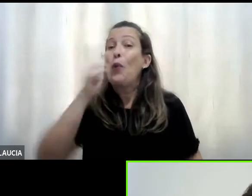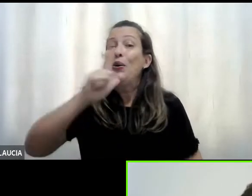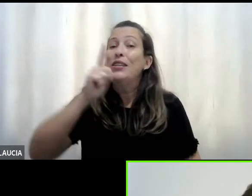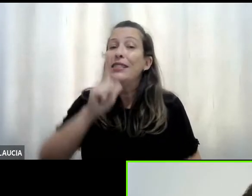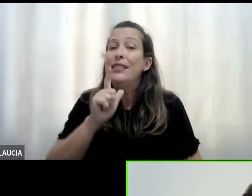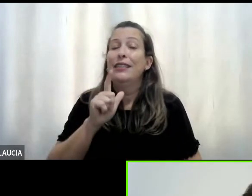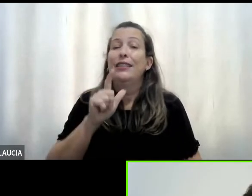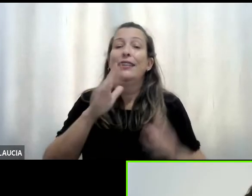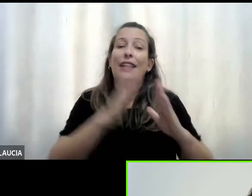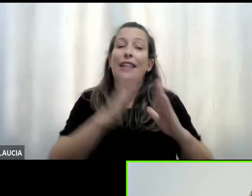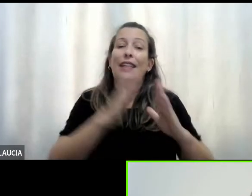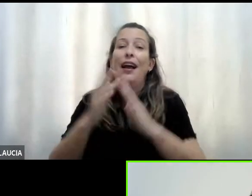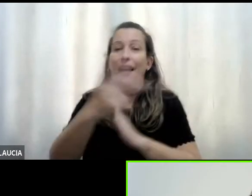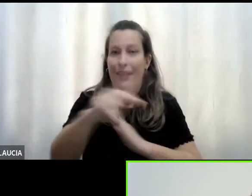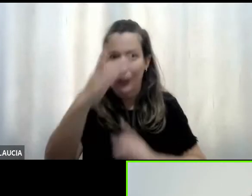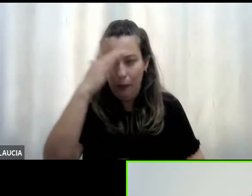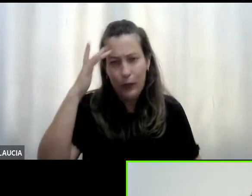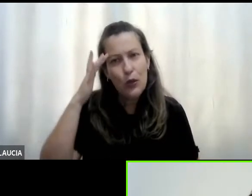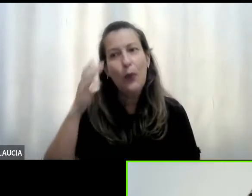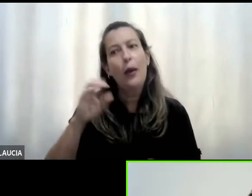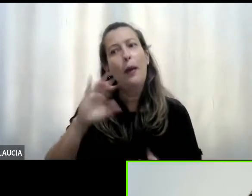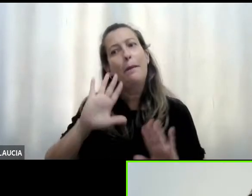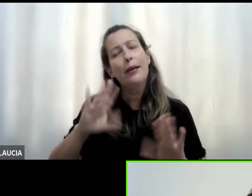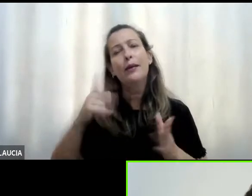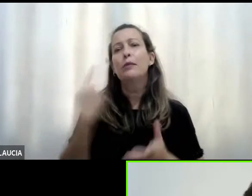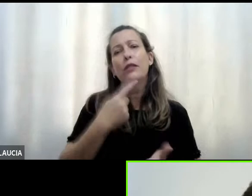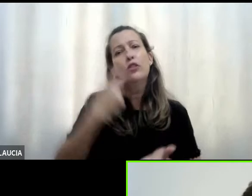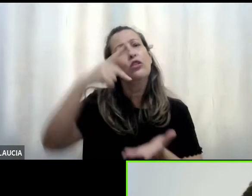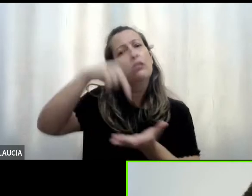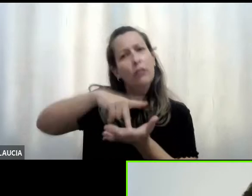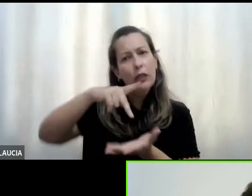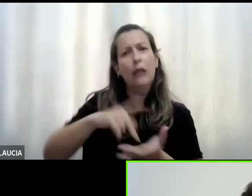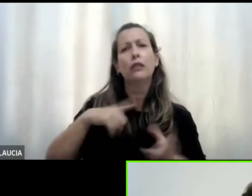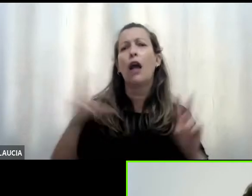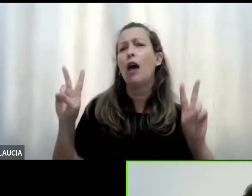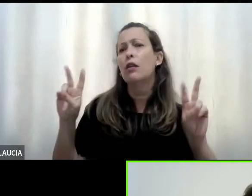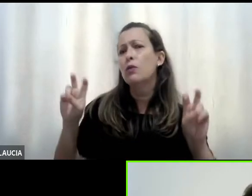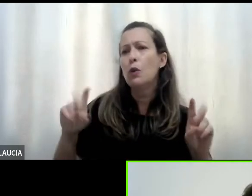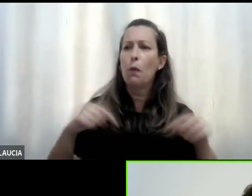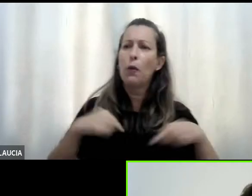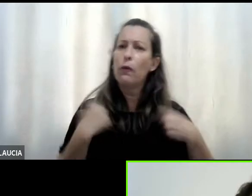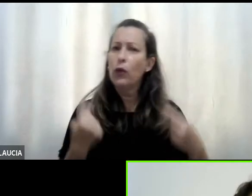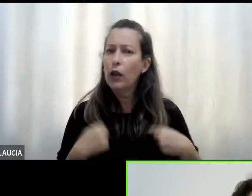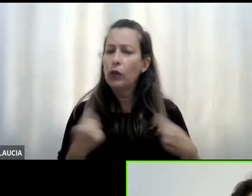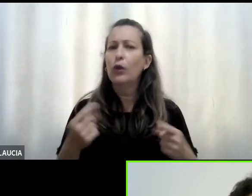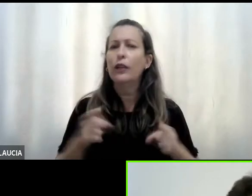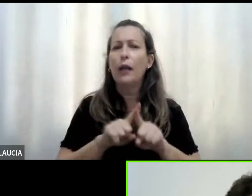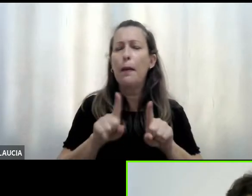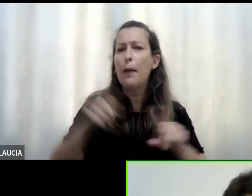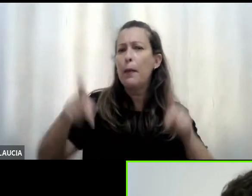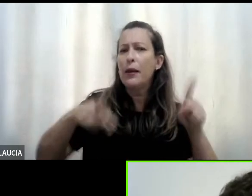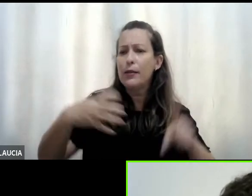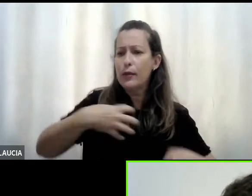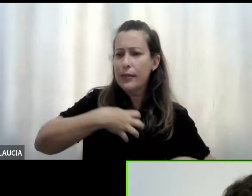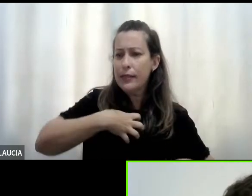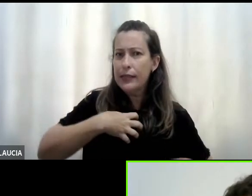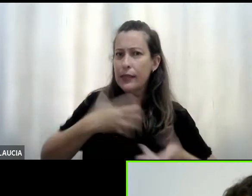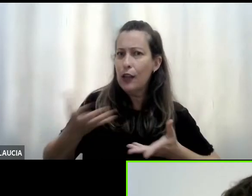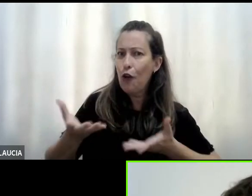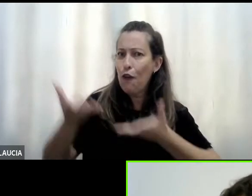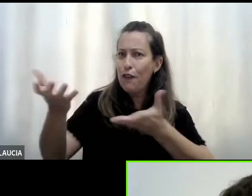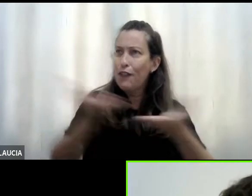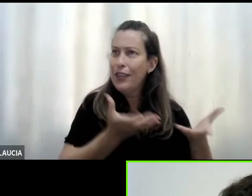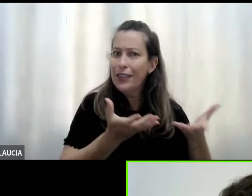gente seja relevante, ou seja, que a gente traga realmente assuntos que sejam provocadores, que a população se sinta convidada pela própria cultura nacional.